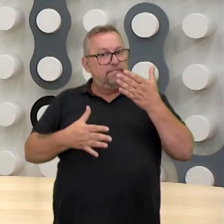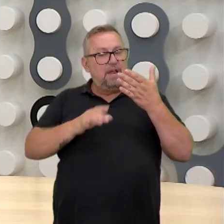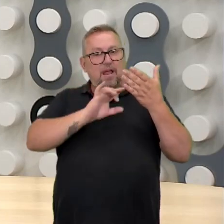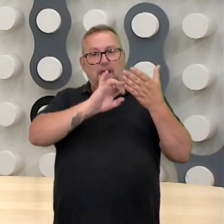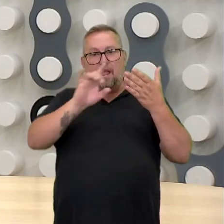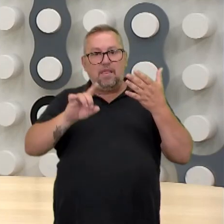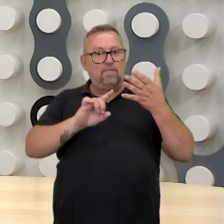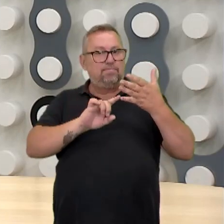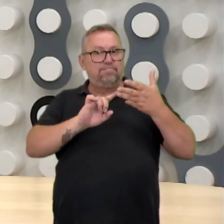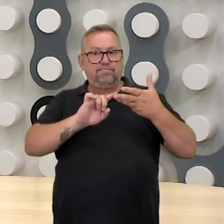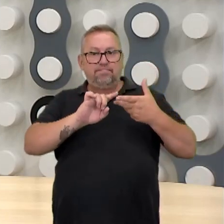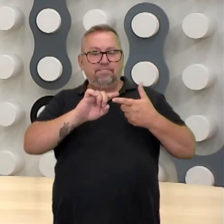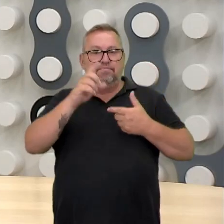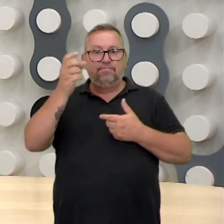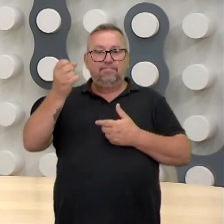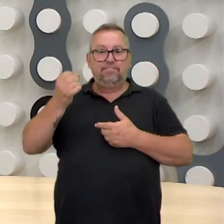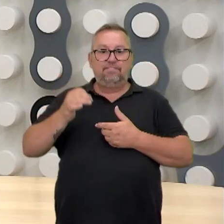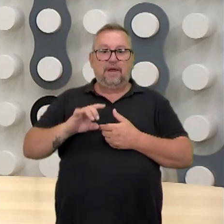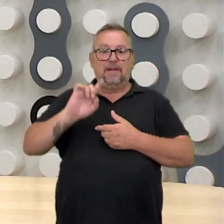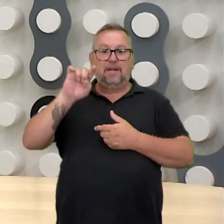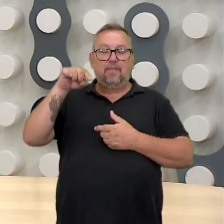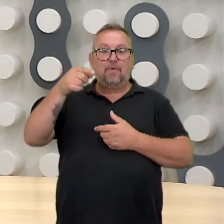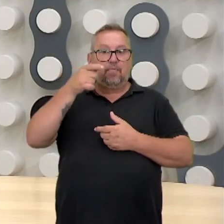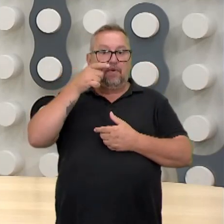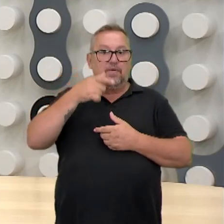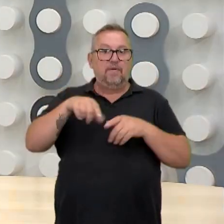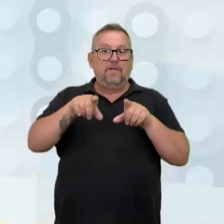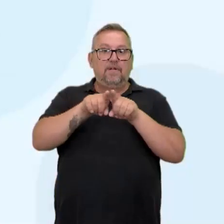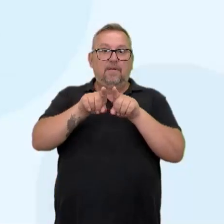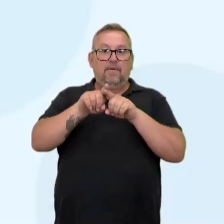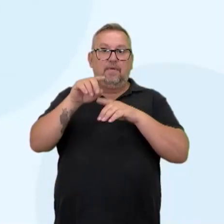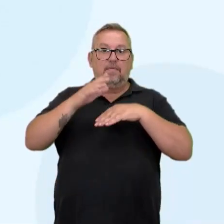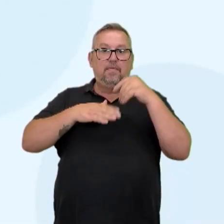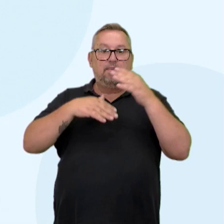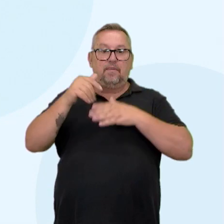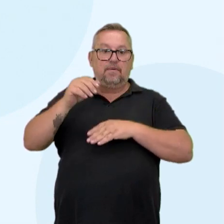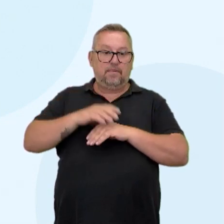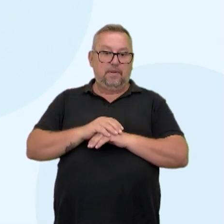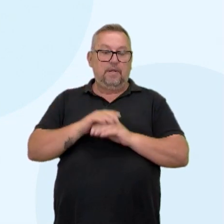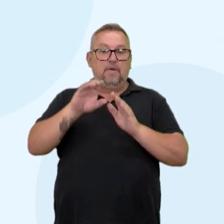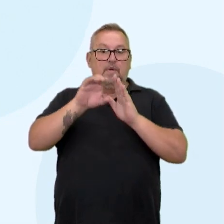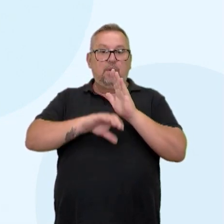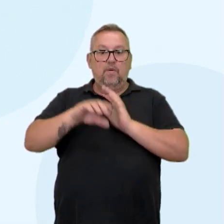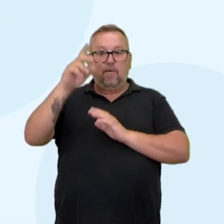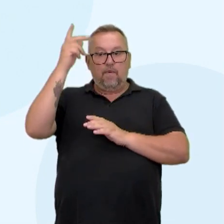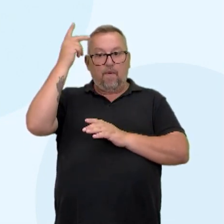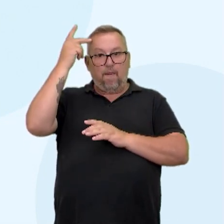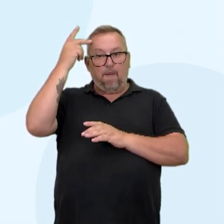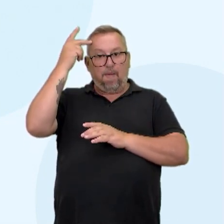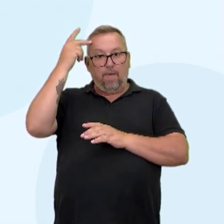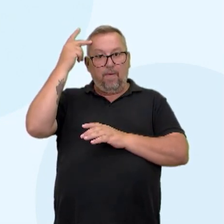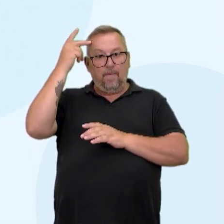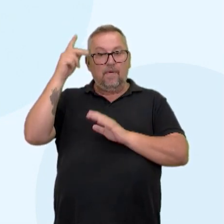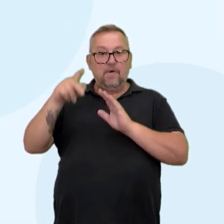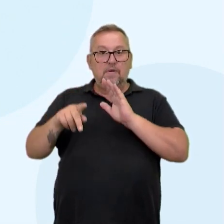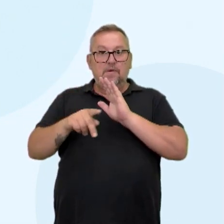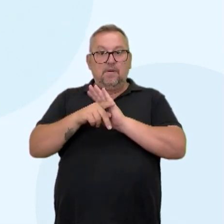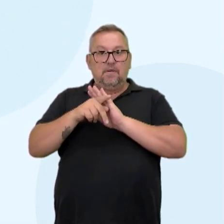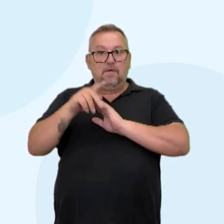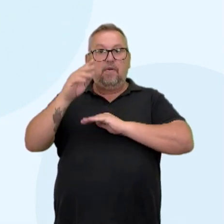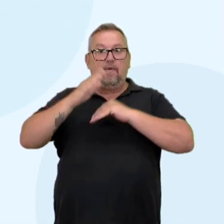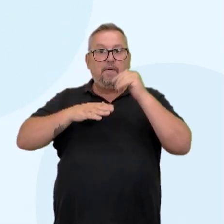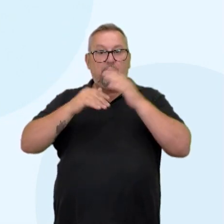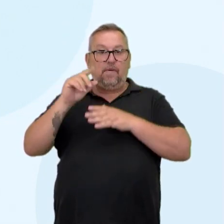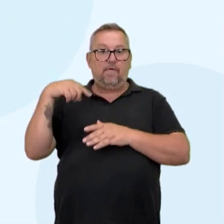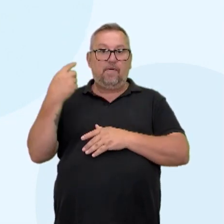estruturantes, como também da próxima que a gente vai ver, que são aí as habilidades do currículo paulista, que fazem parte aí dessa atividade que nós